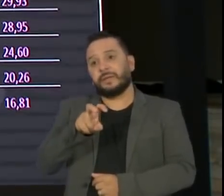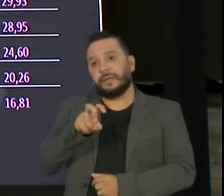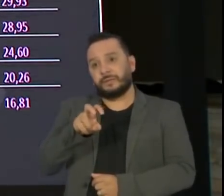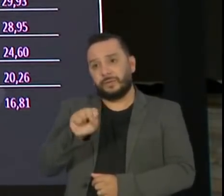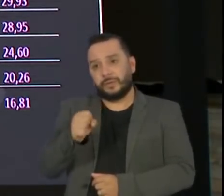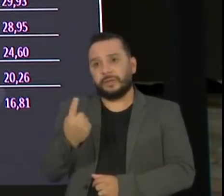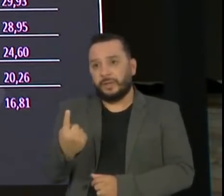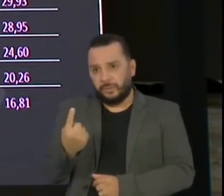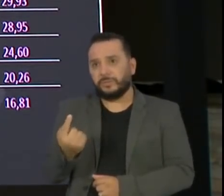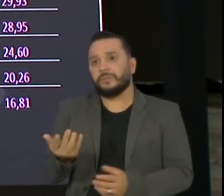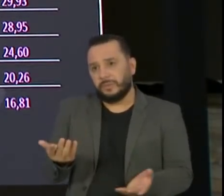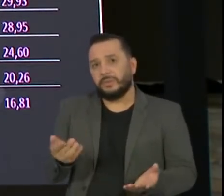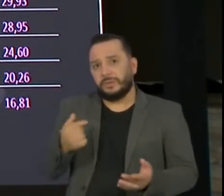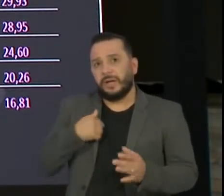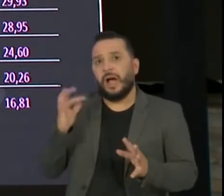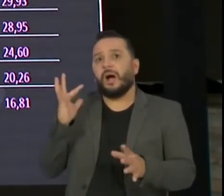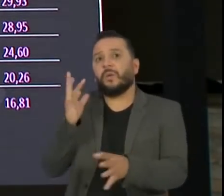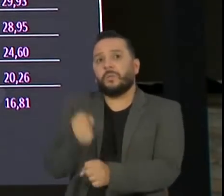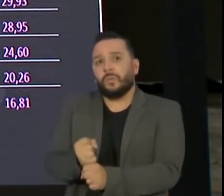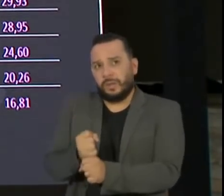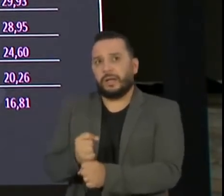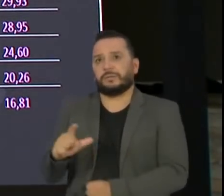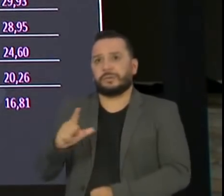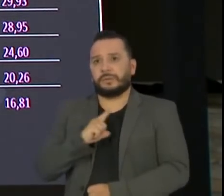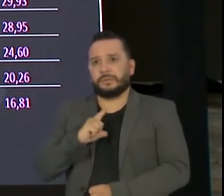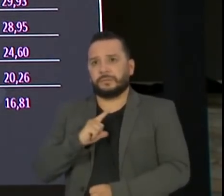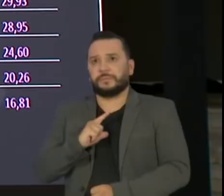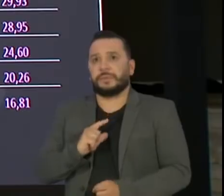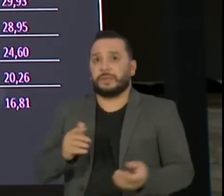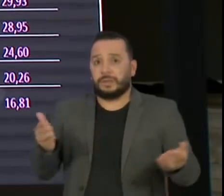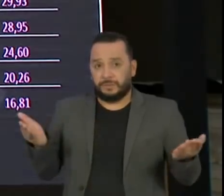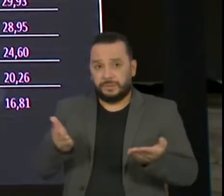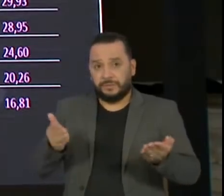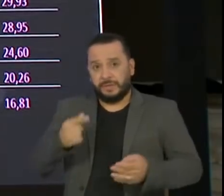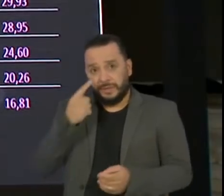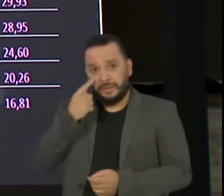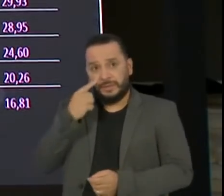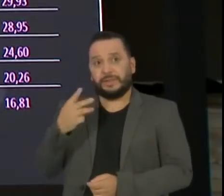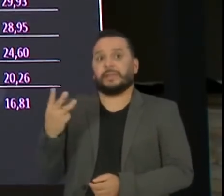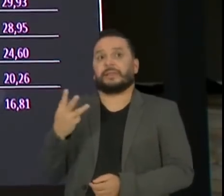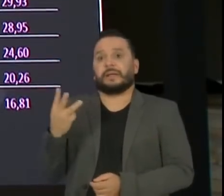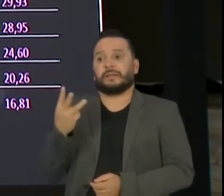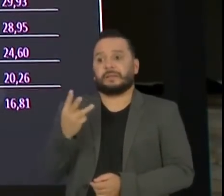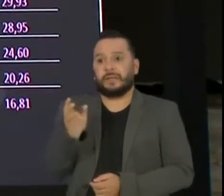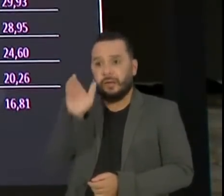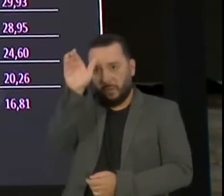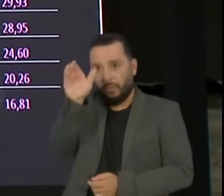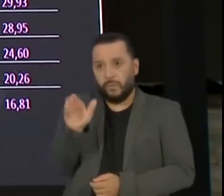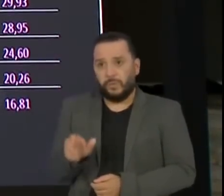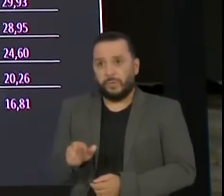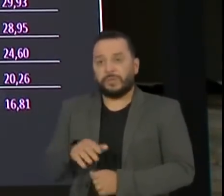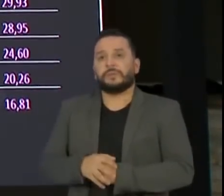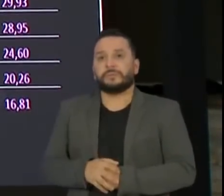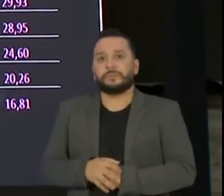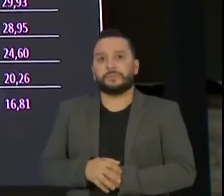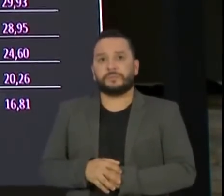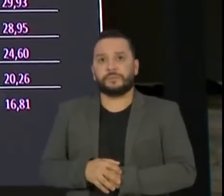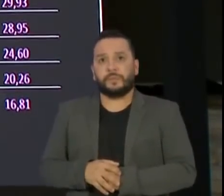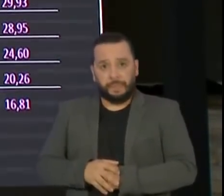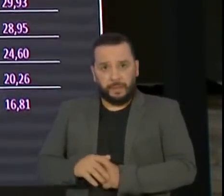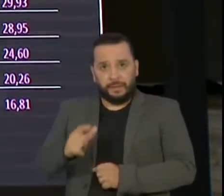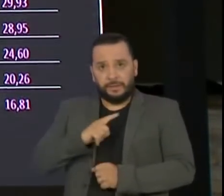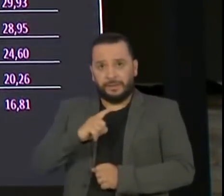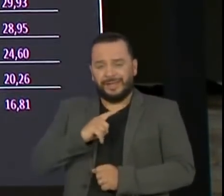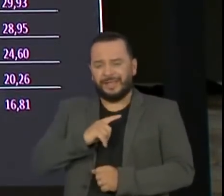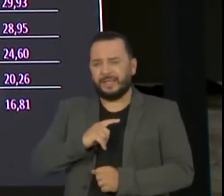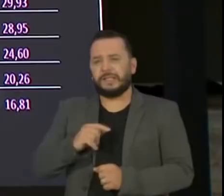acumulado. Agora, se nós olharmos o crescimento, que é a terceira coluna, vamos verificar que iniciamos lá na